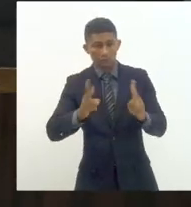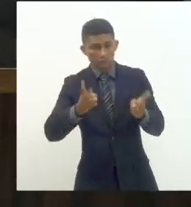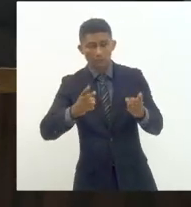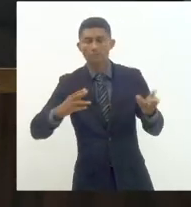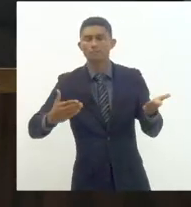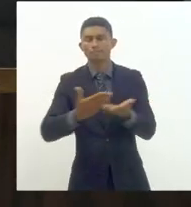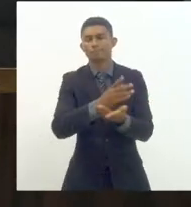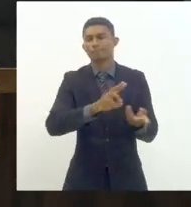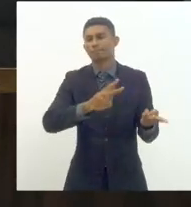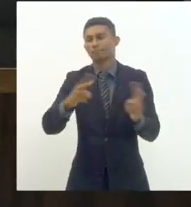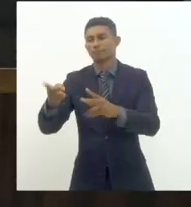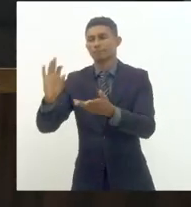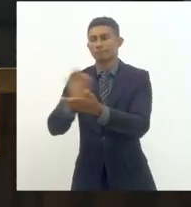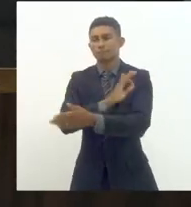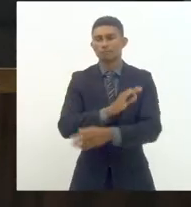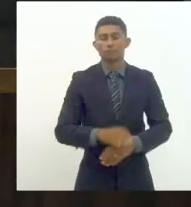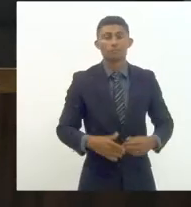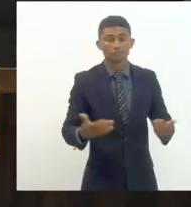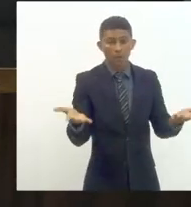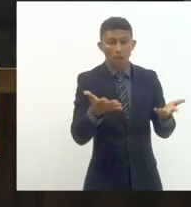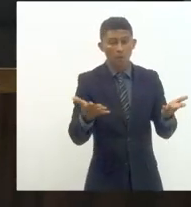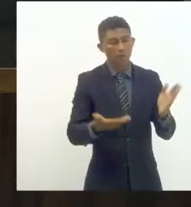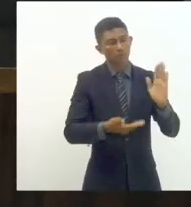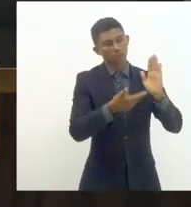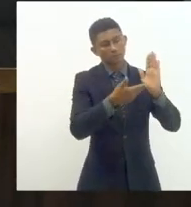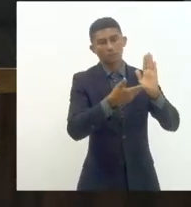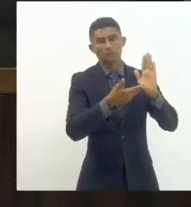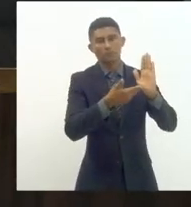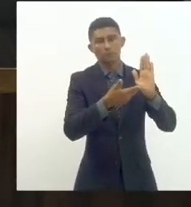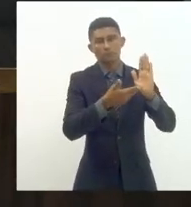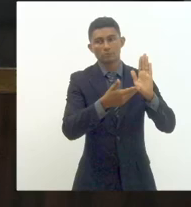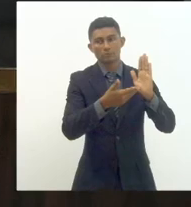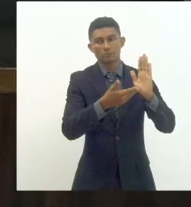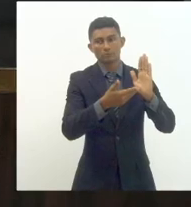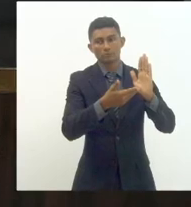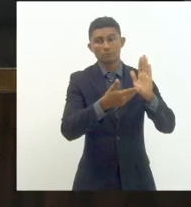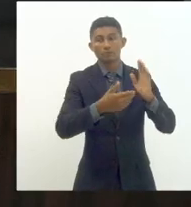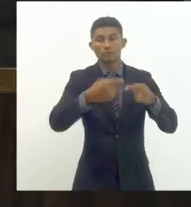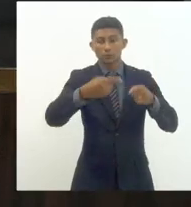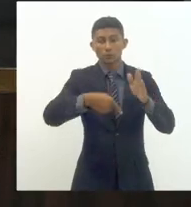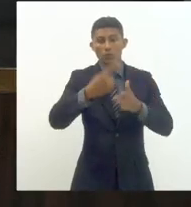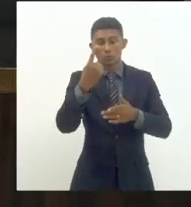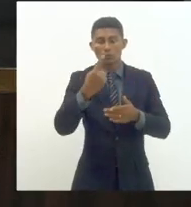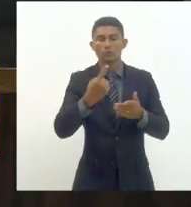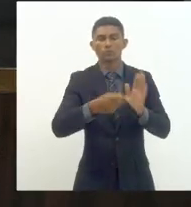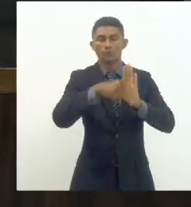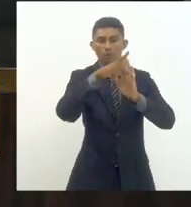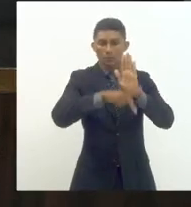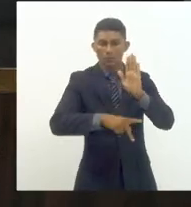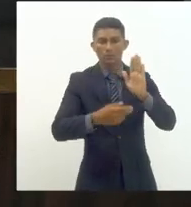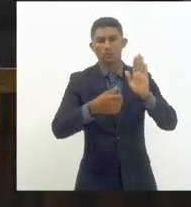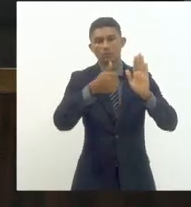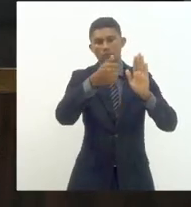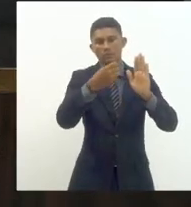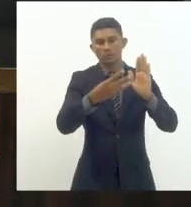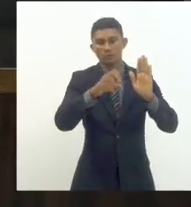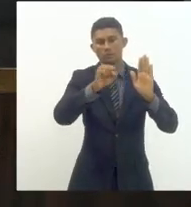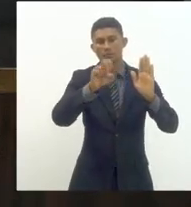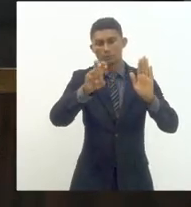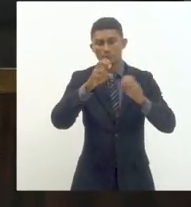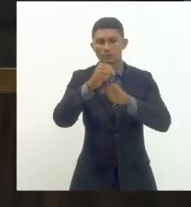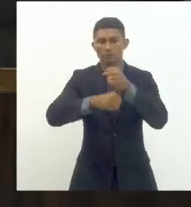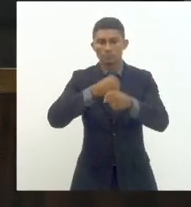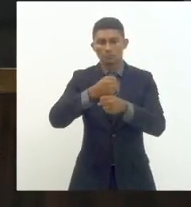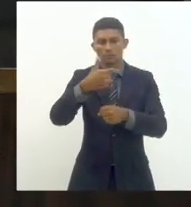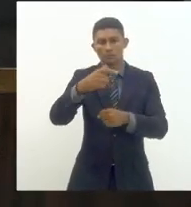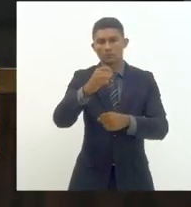aprovado, vai autógrafo. Em tramitação ordinária, segunda discussão, em discussão única, projeto de resolução 1385/22, de